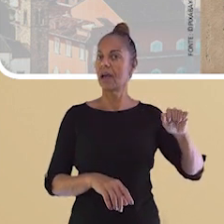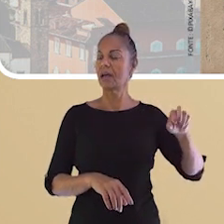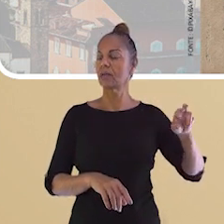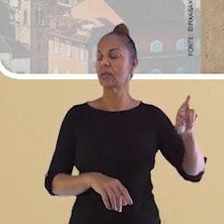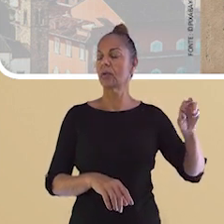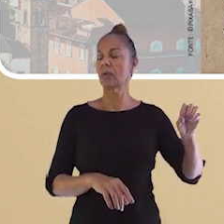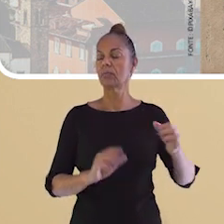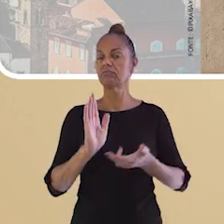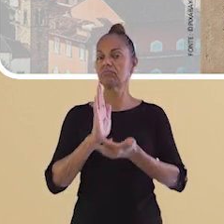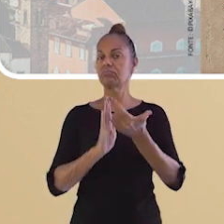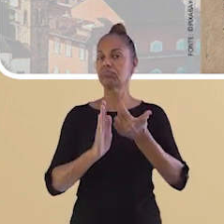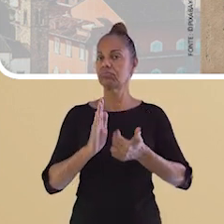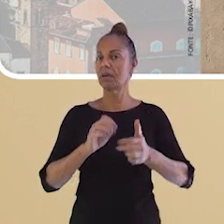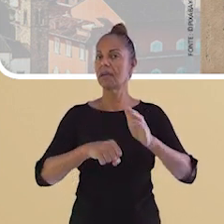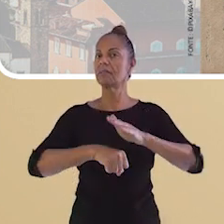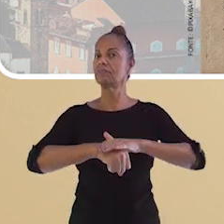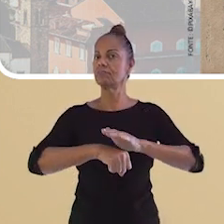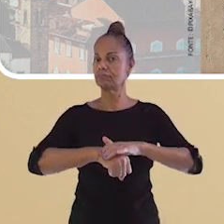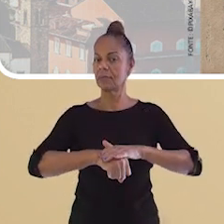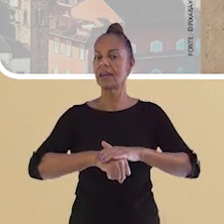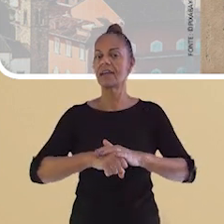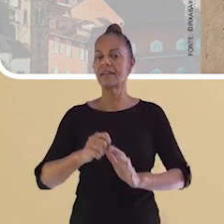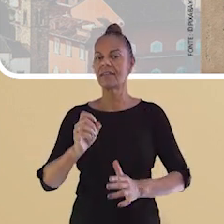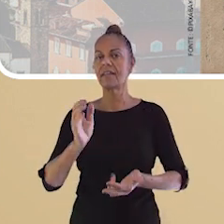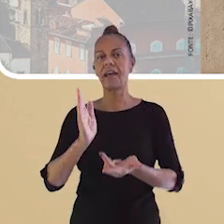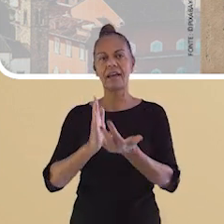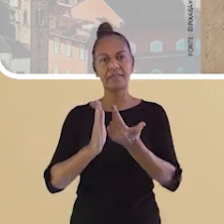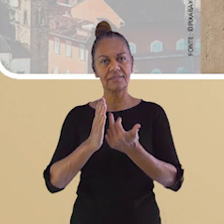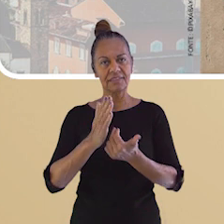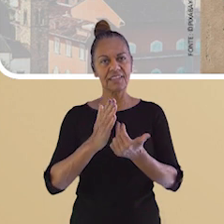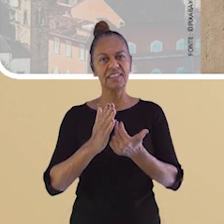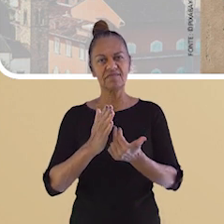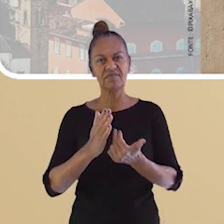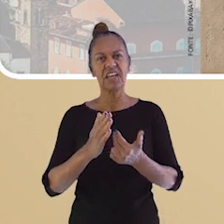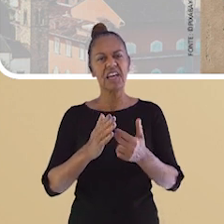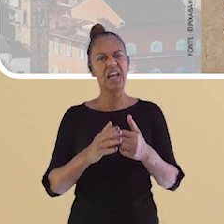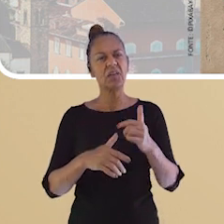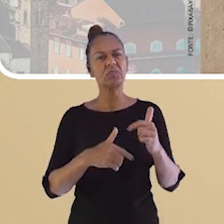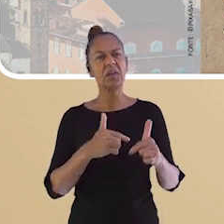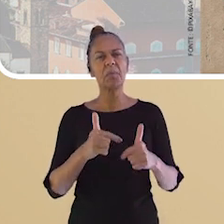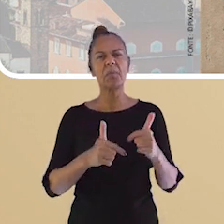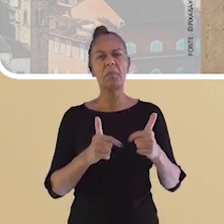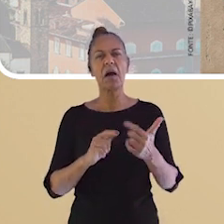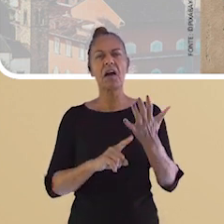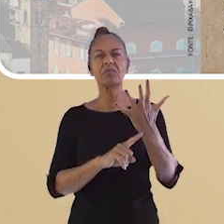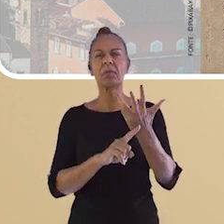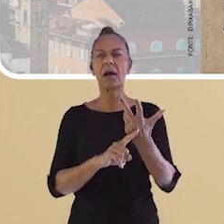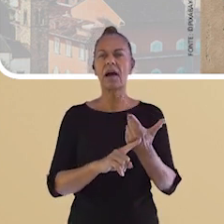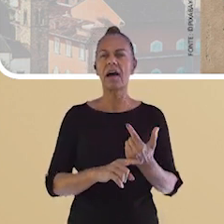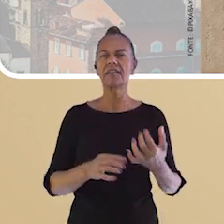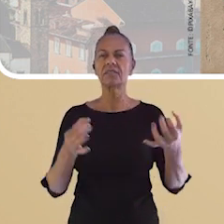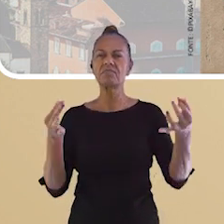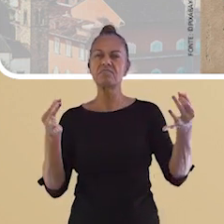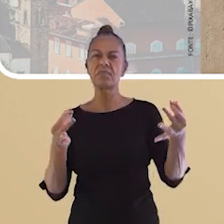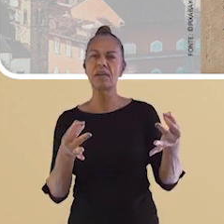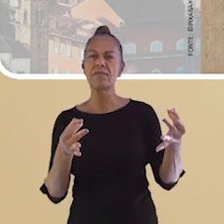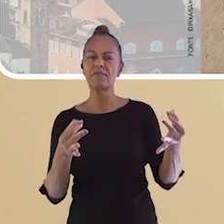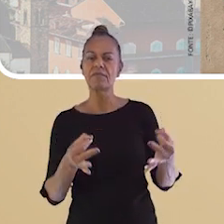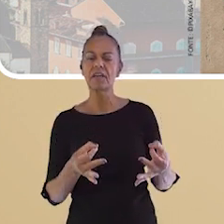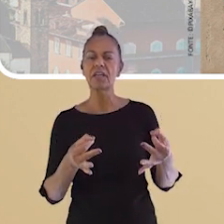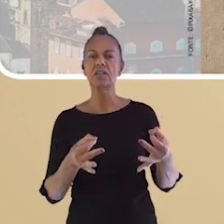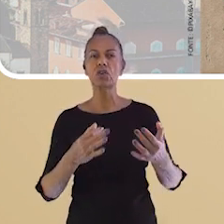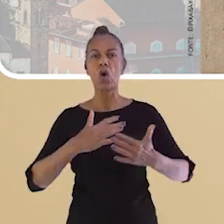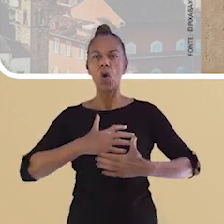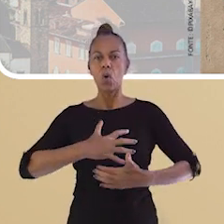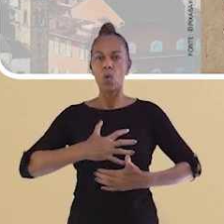Arquitetura, do arquiteto romano Marcus Vitruvius Pollio, o Vitrúvio. Essa obra descrevia a